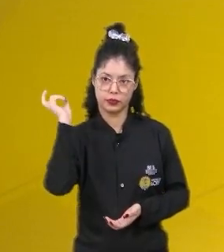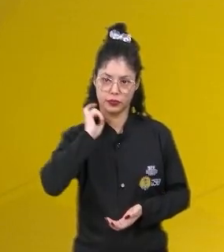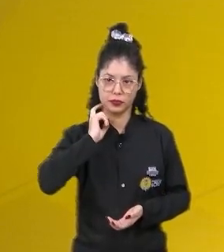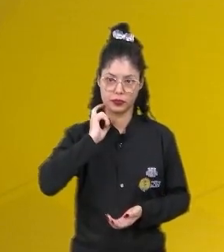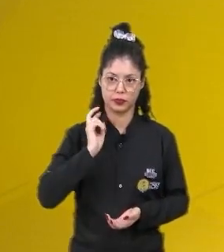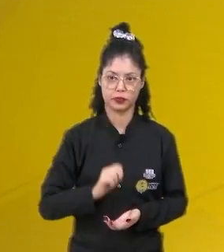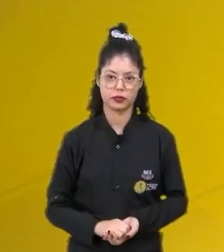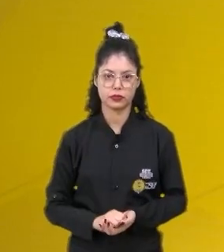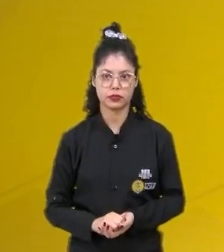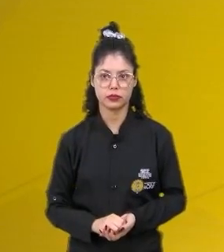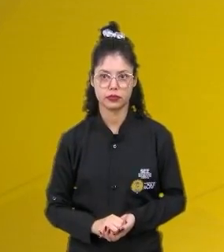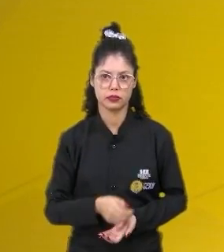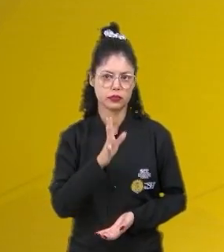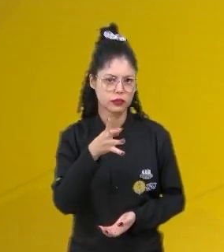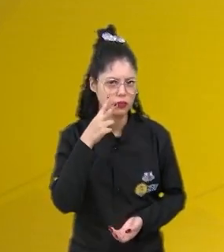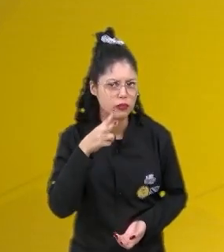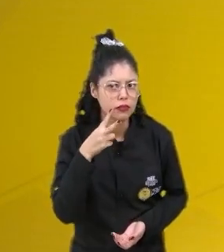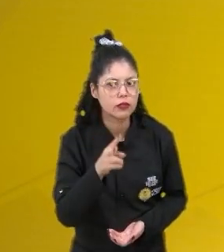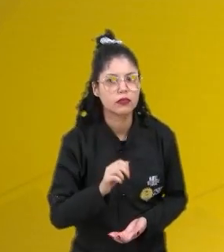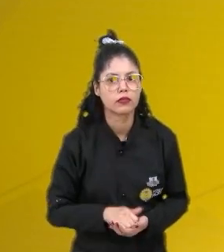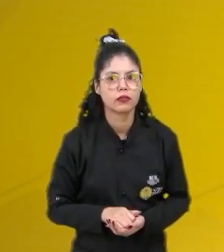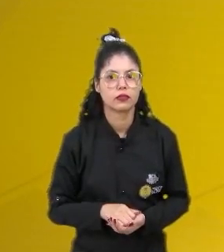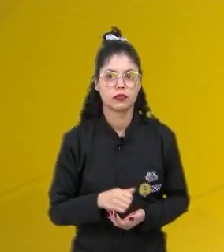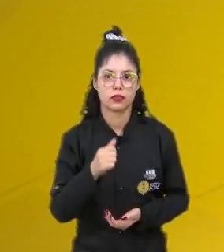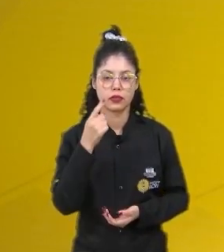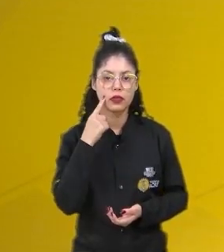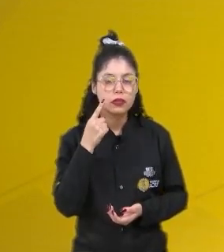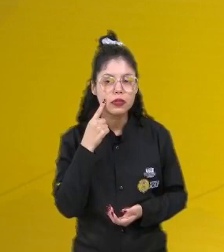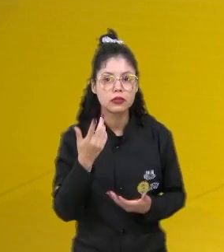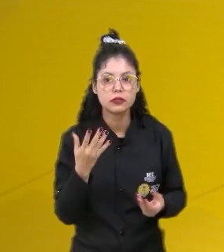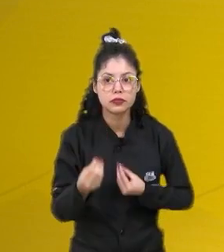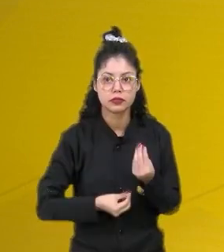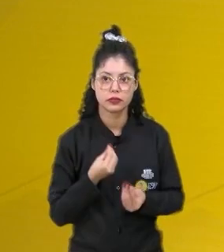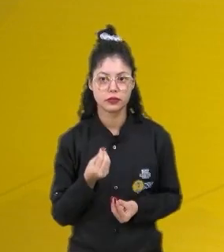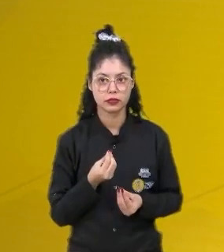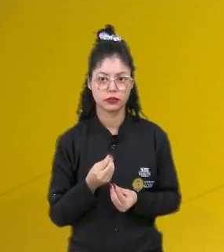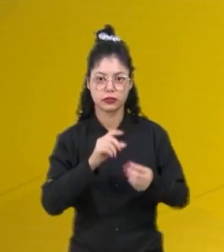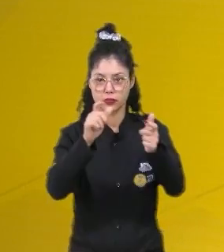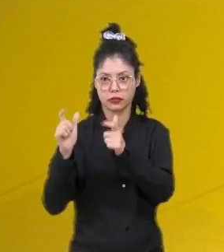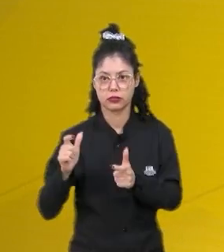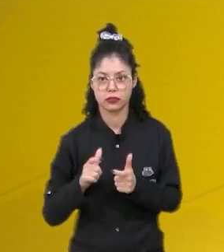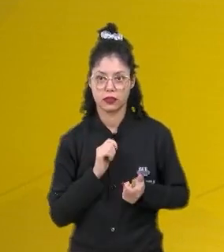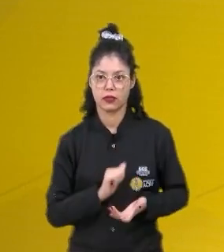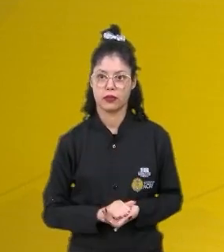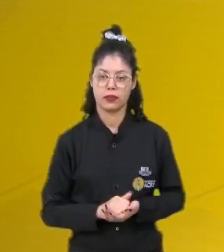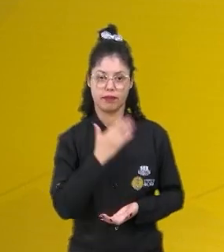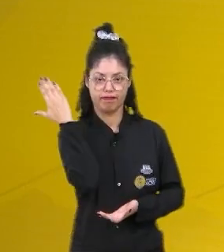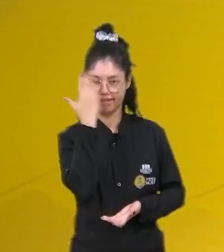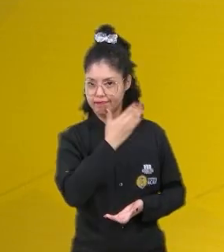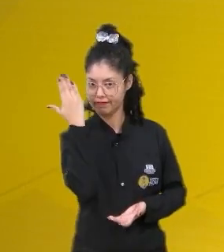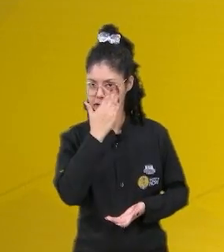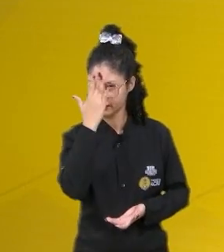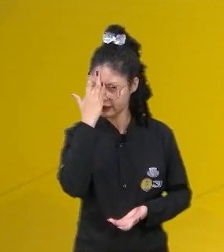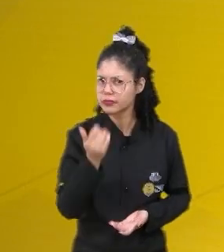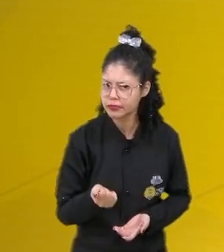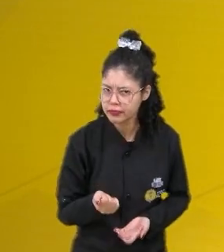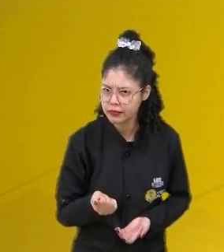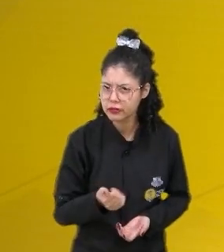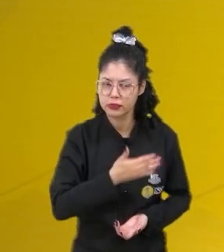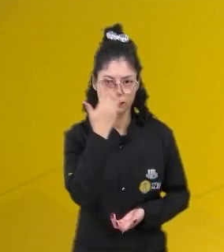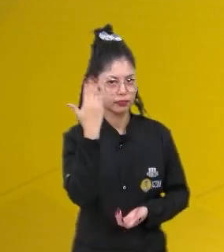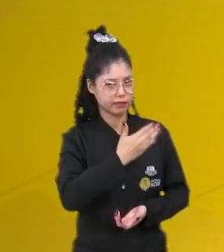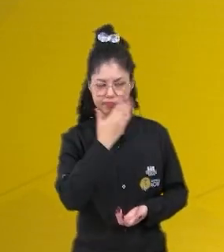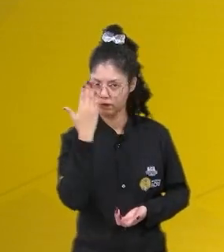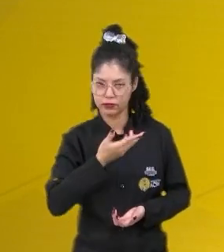morcego? Já, né? Às vezes ele emite morcego. Mas os morcegos, como que eles se localizam? Primeiro que os morcegos não enxergam, sabiam disso? O morcego